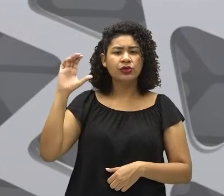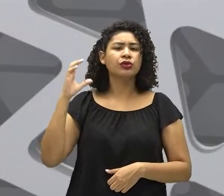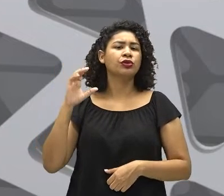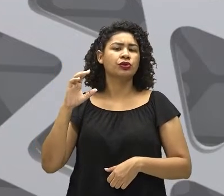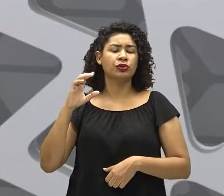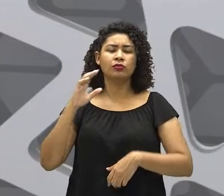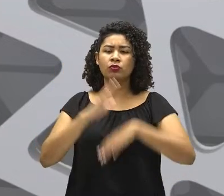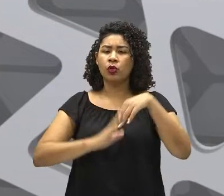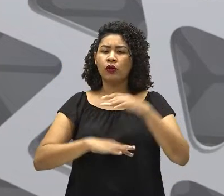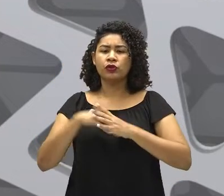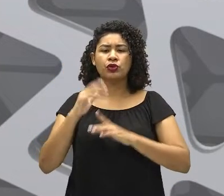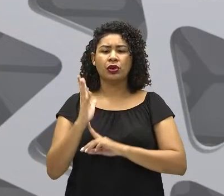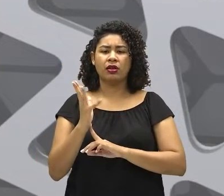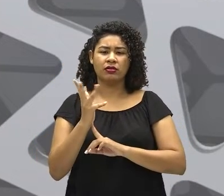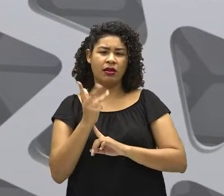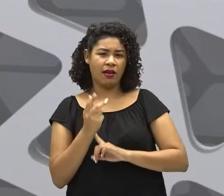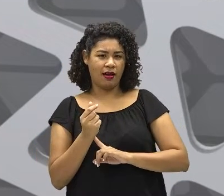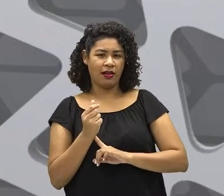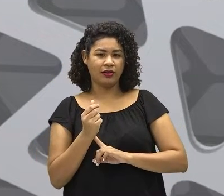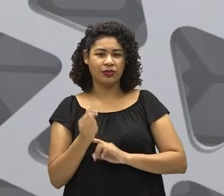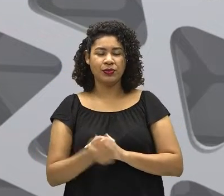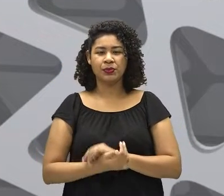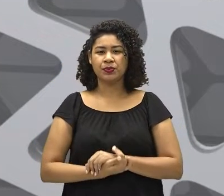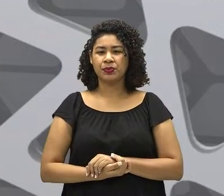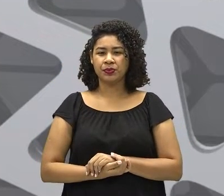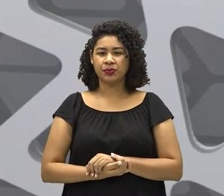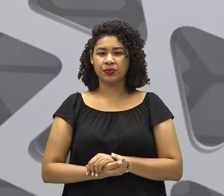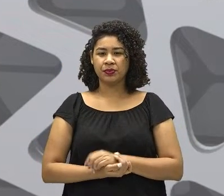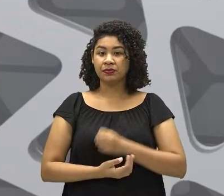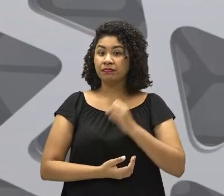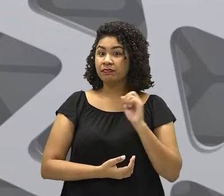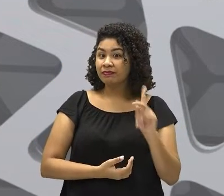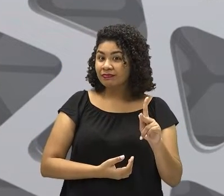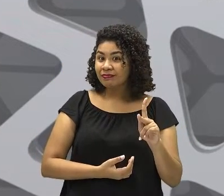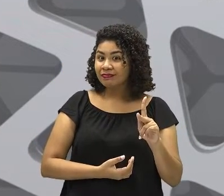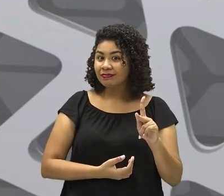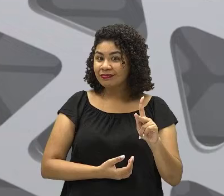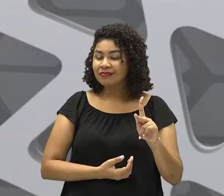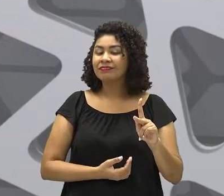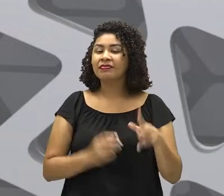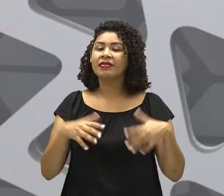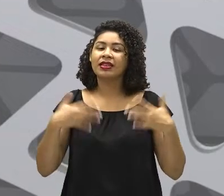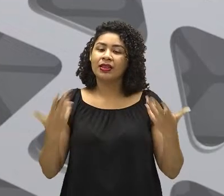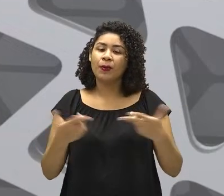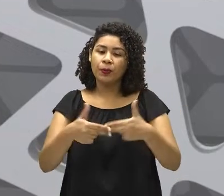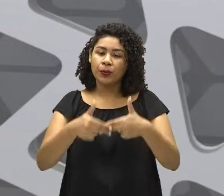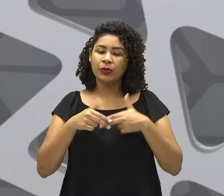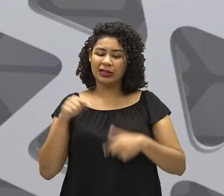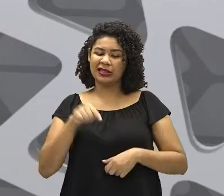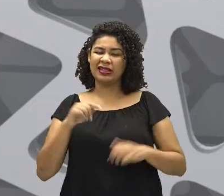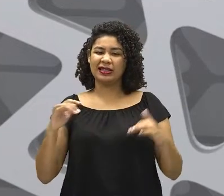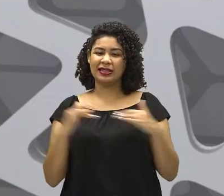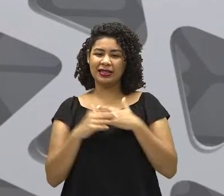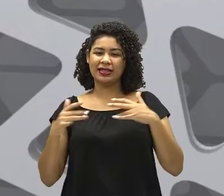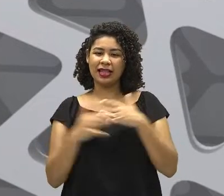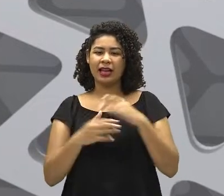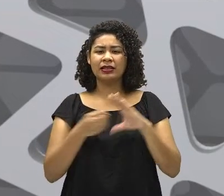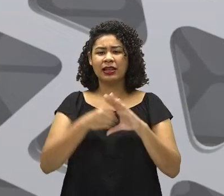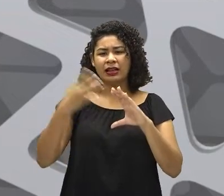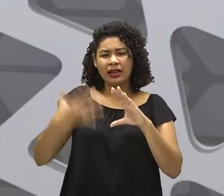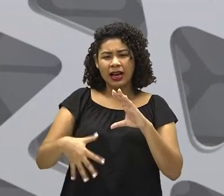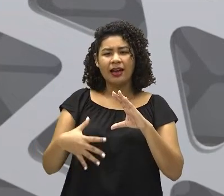ligados a essa forma de pensamento nesse momento, ok? Então, por isso que Florença, por essa característica